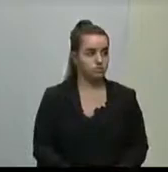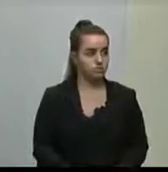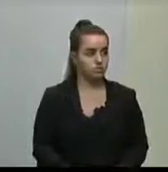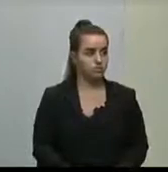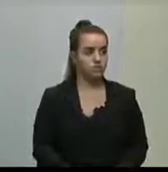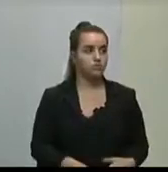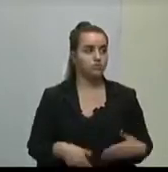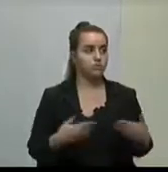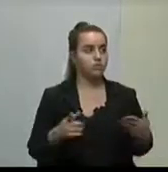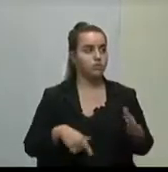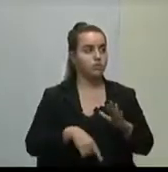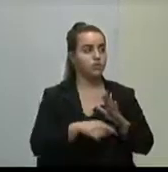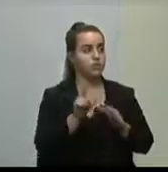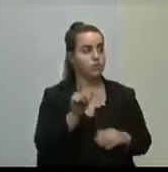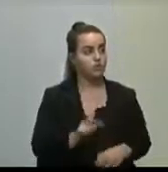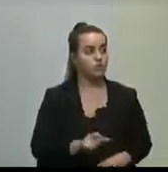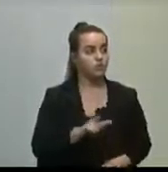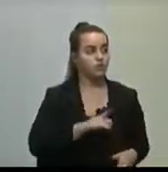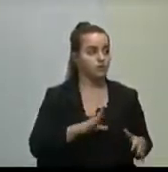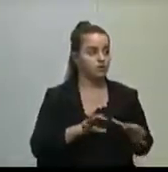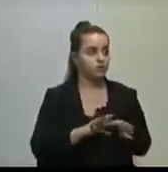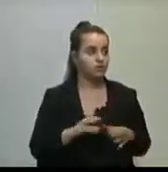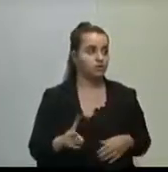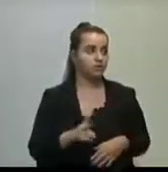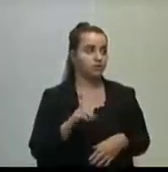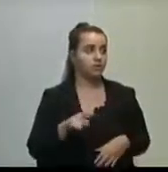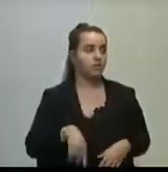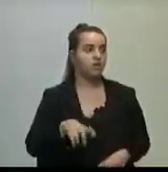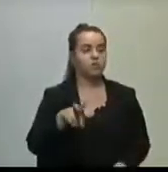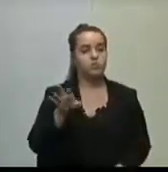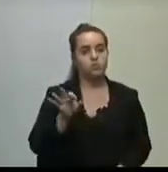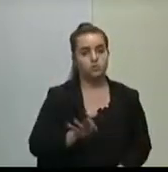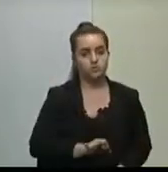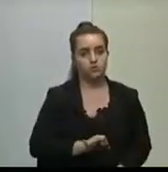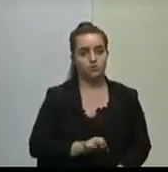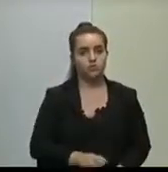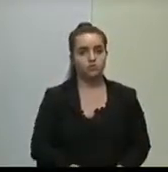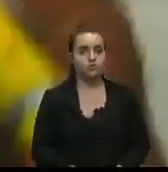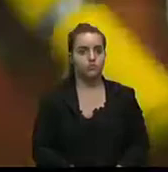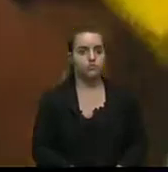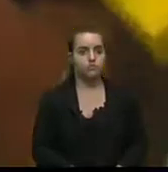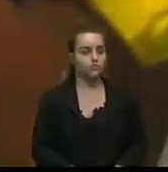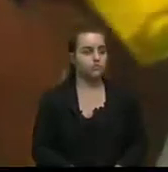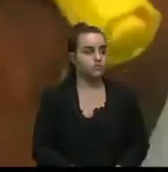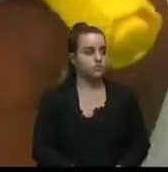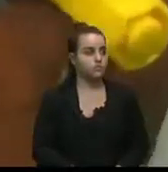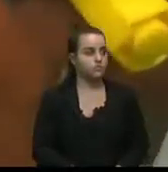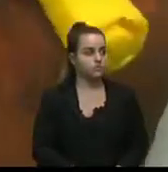Qual é a coluna correspondente a esse valor? É a coluna do 5%.